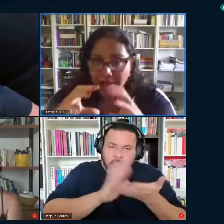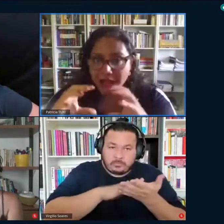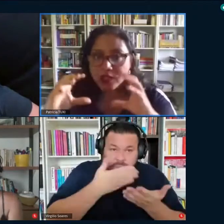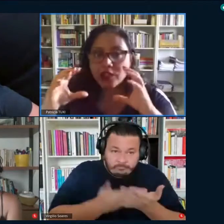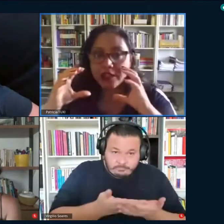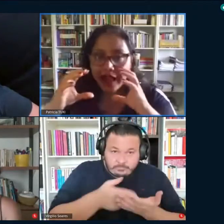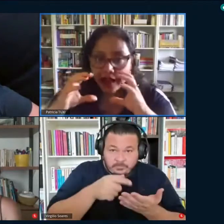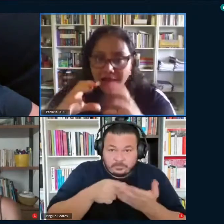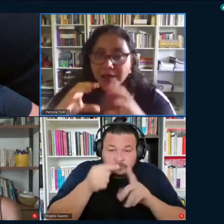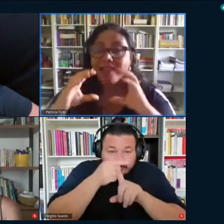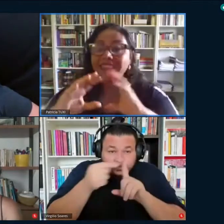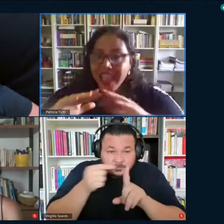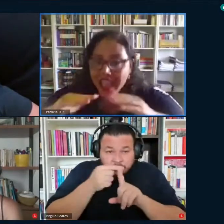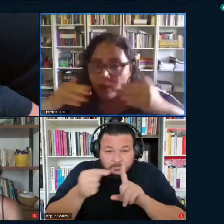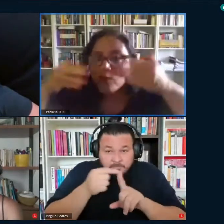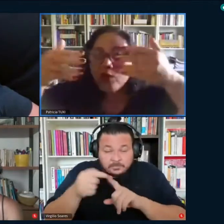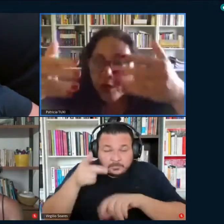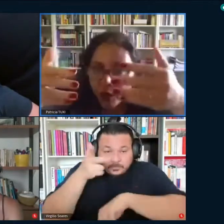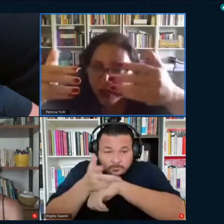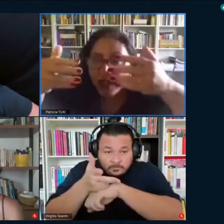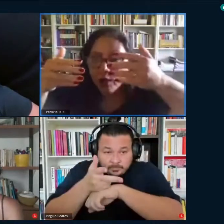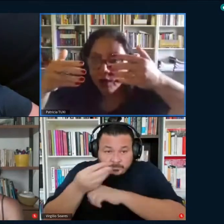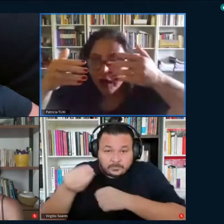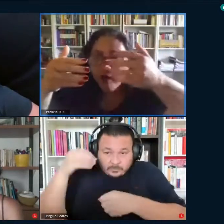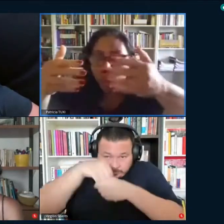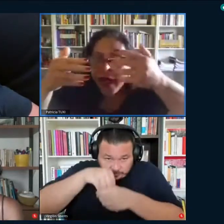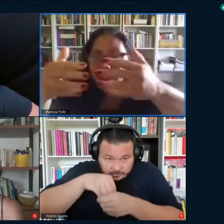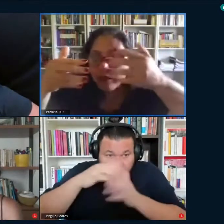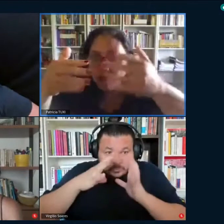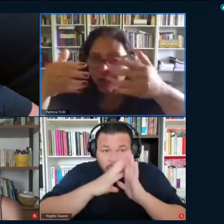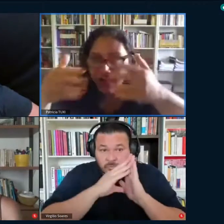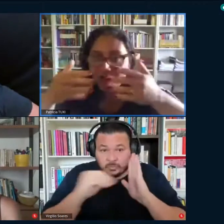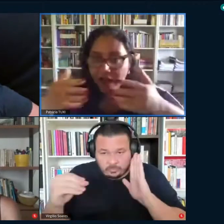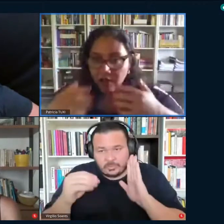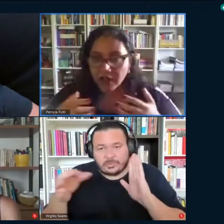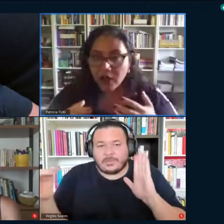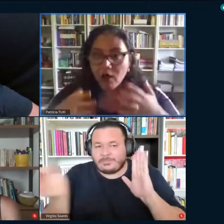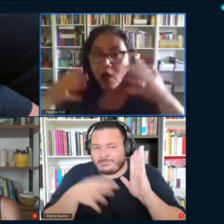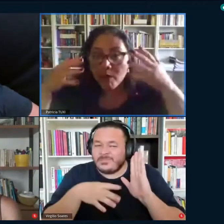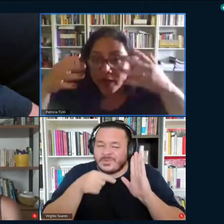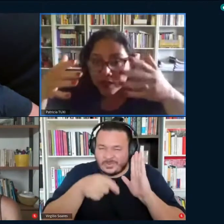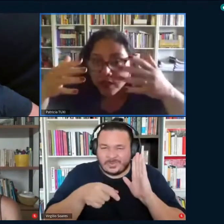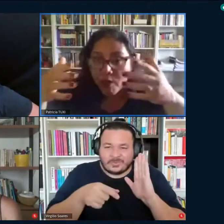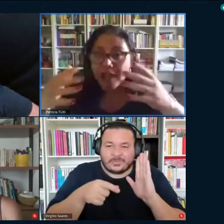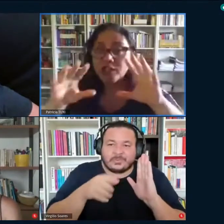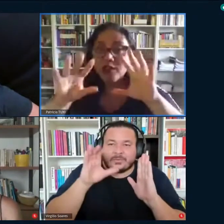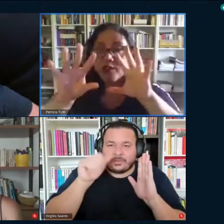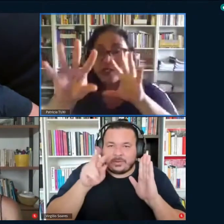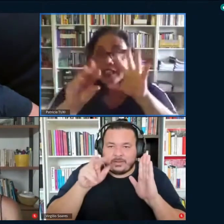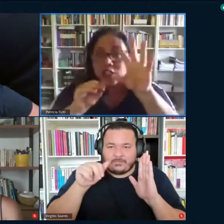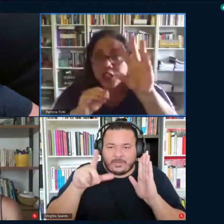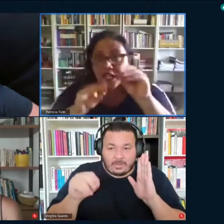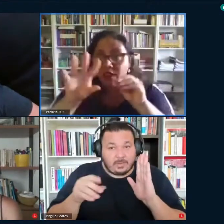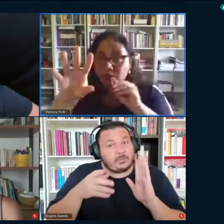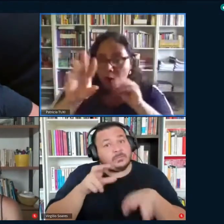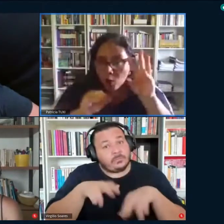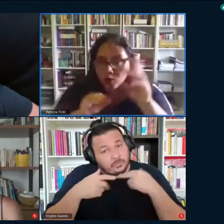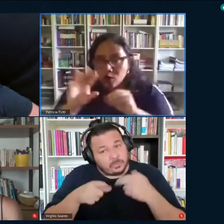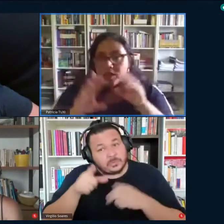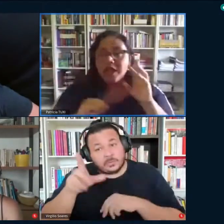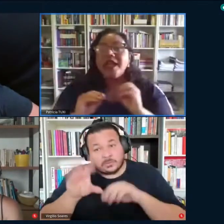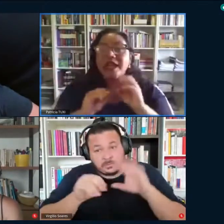na parte da câmera dentro do modelo completo da cabala, entendeu? Por isso que eu acho que você